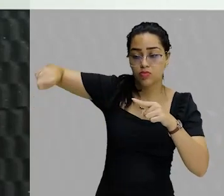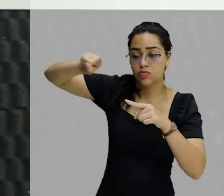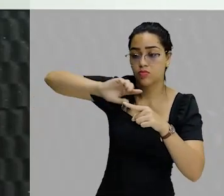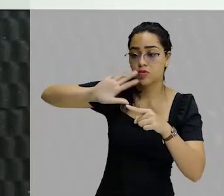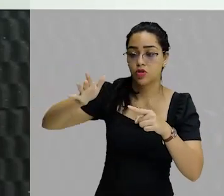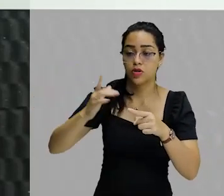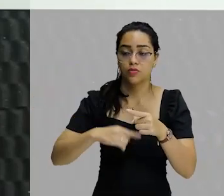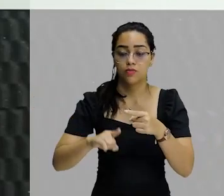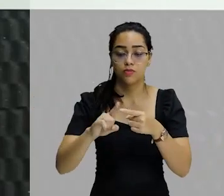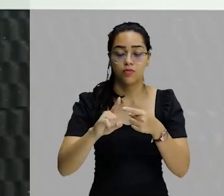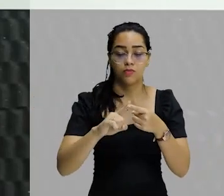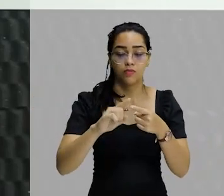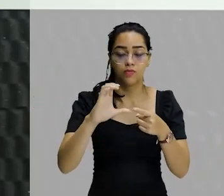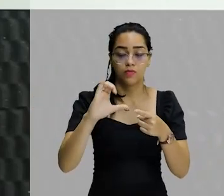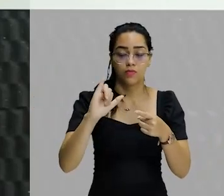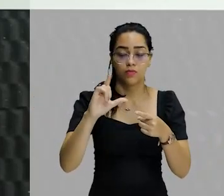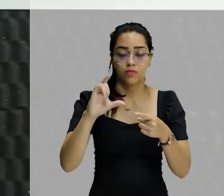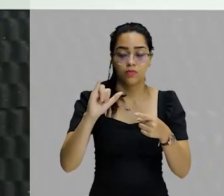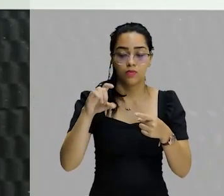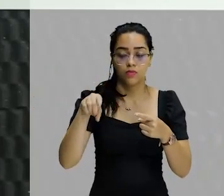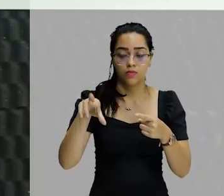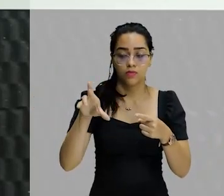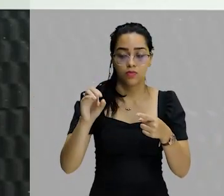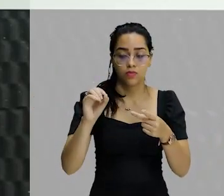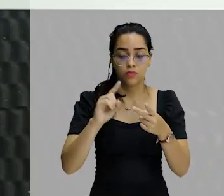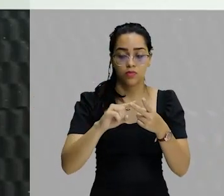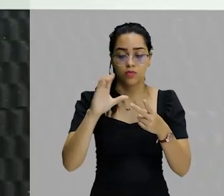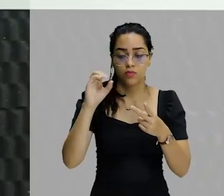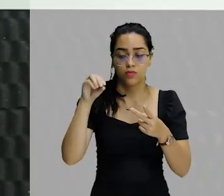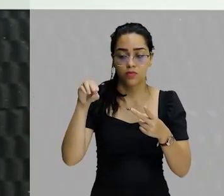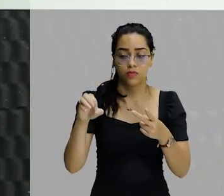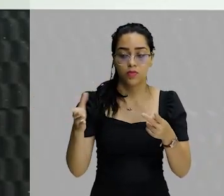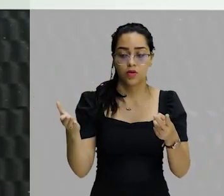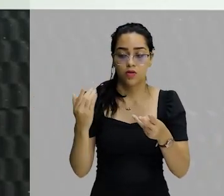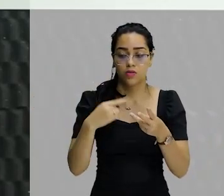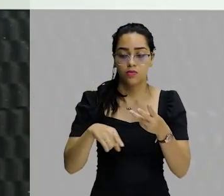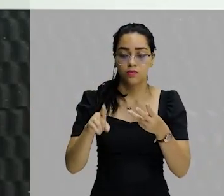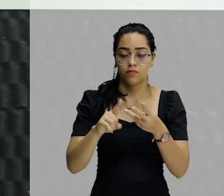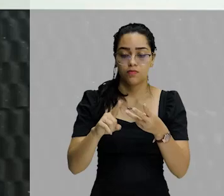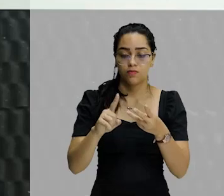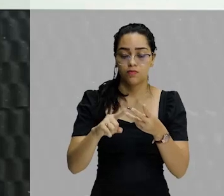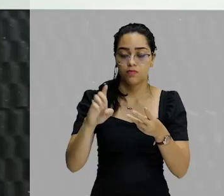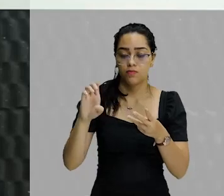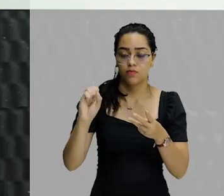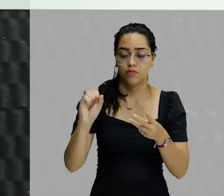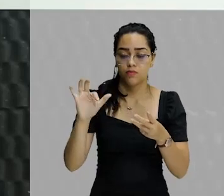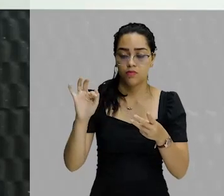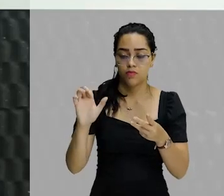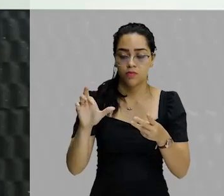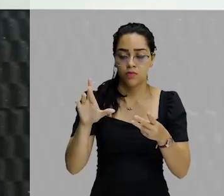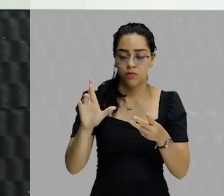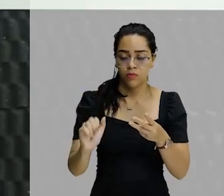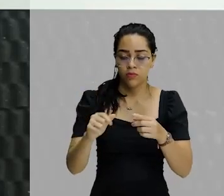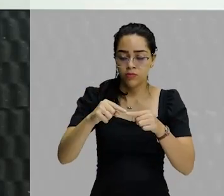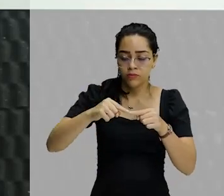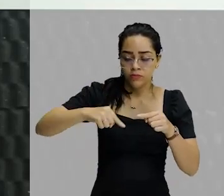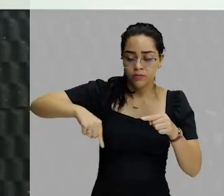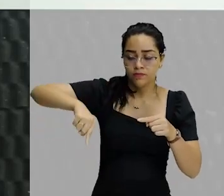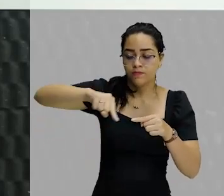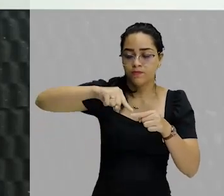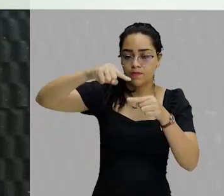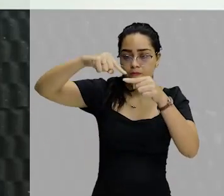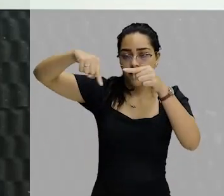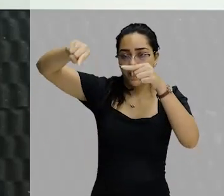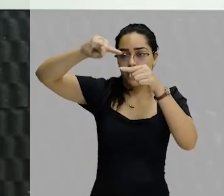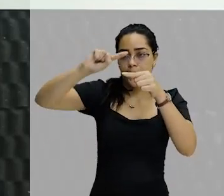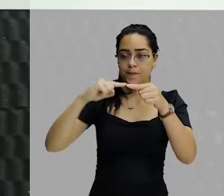falamos aqui do cone e estamos falando da esfera, tá? Terceiro corpo redondo que a gente